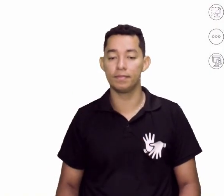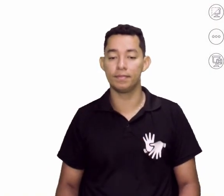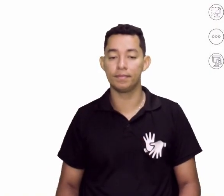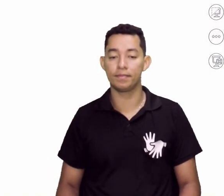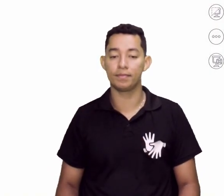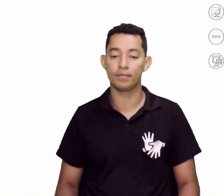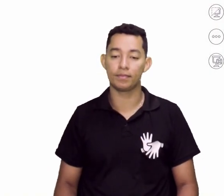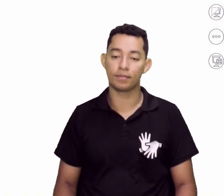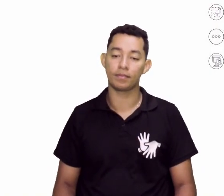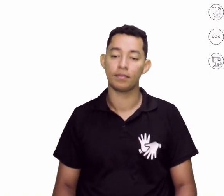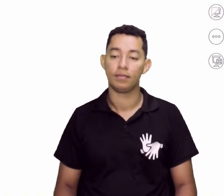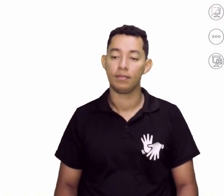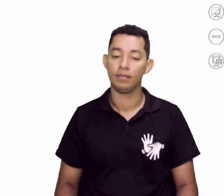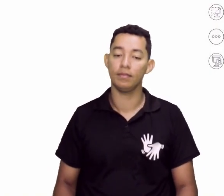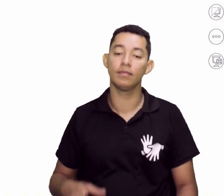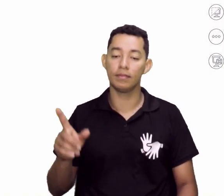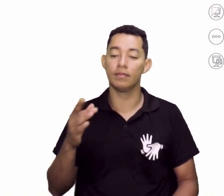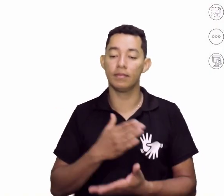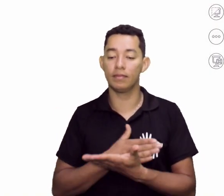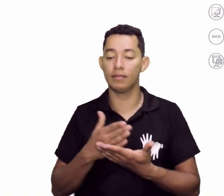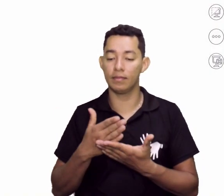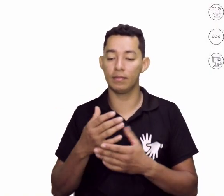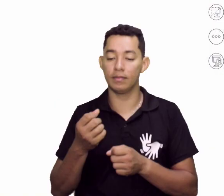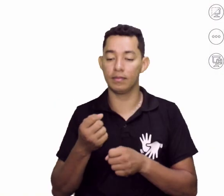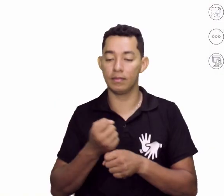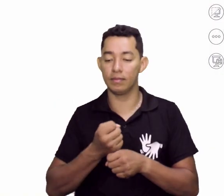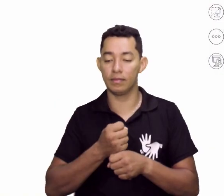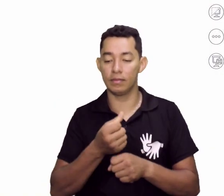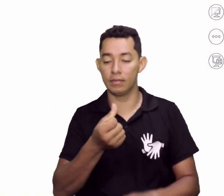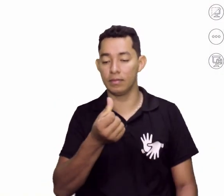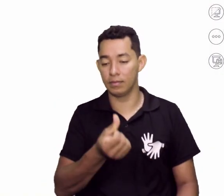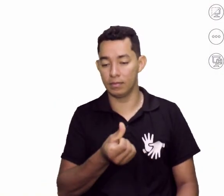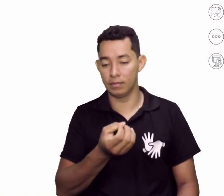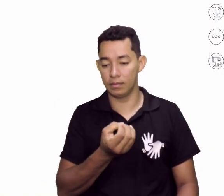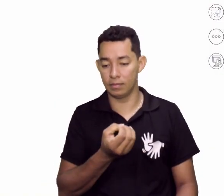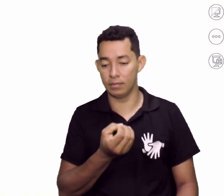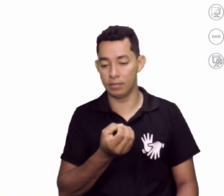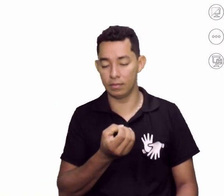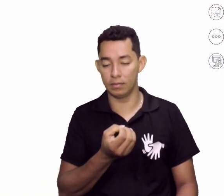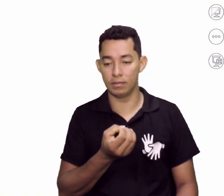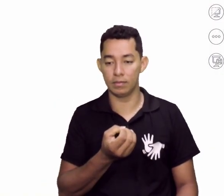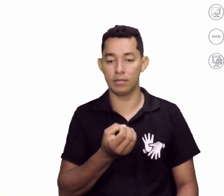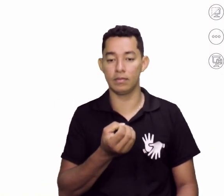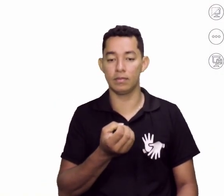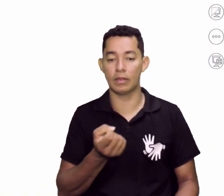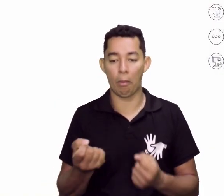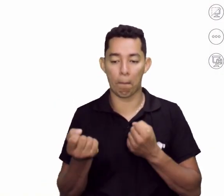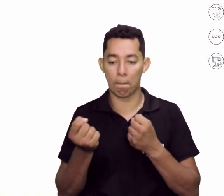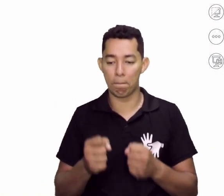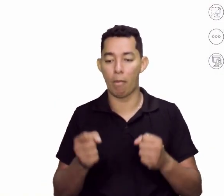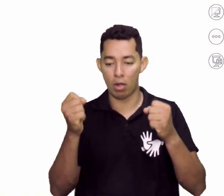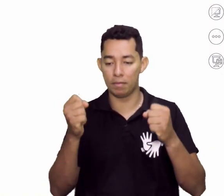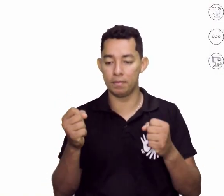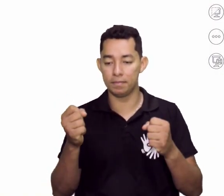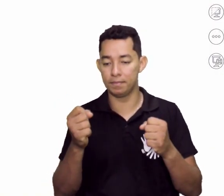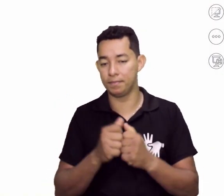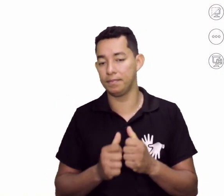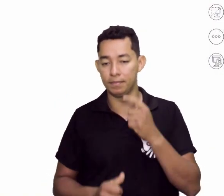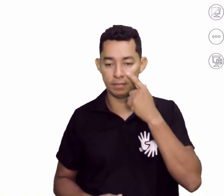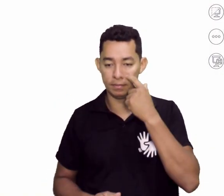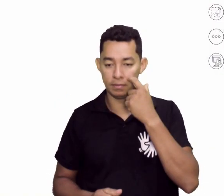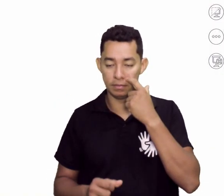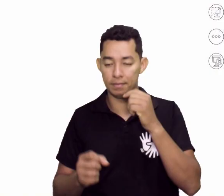minimalista apareceu, né, nos anos 60 também, tá vendo? Nos anos 60 foi uma bomba.